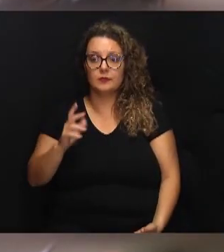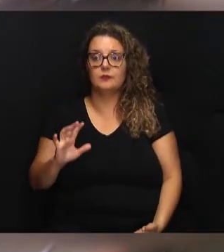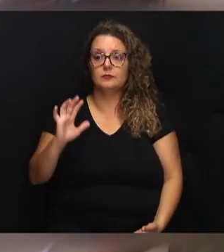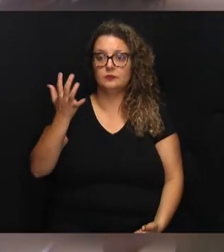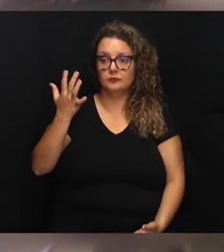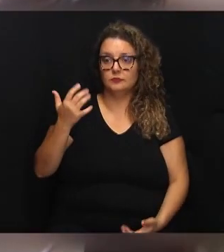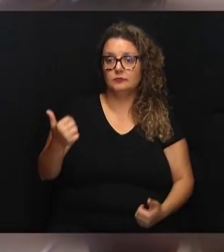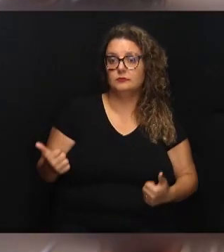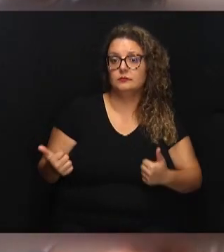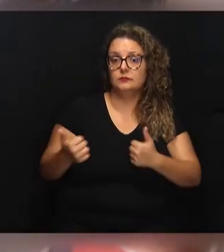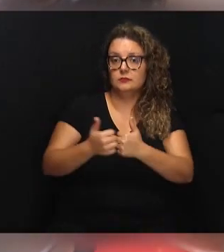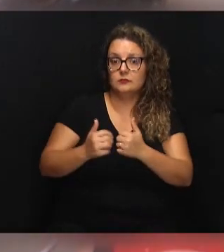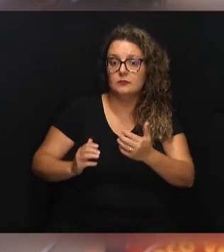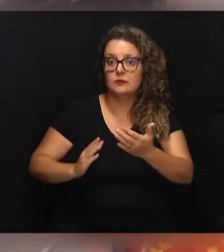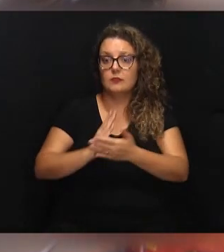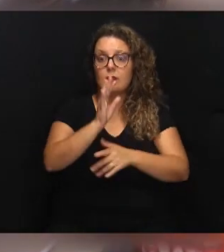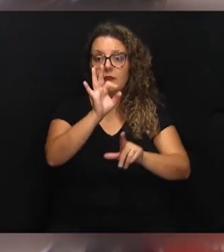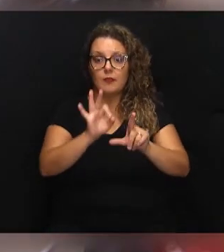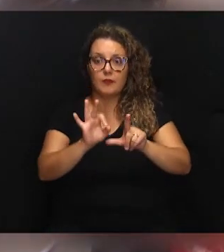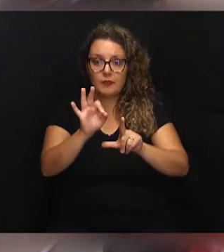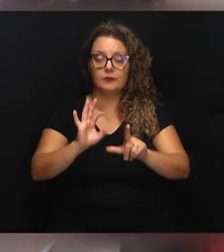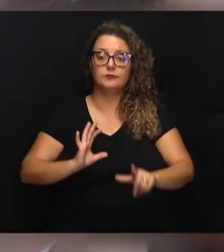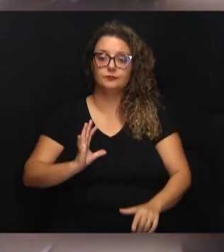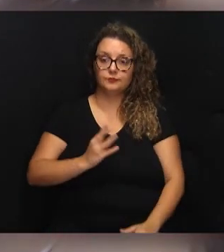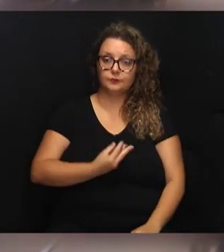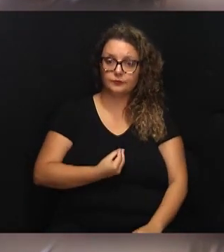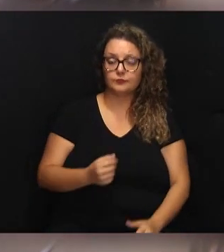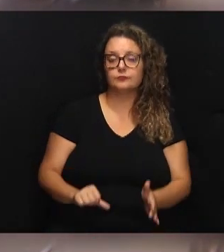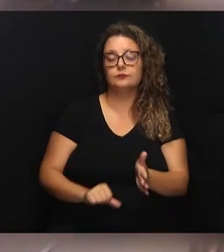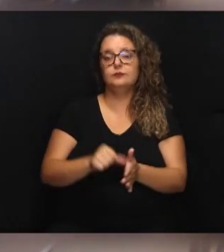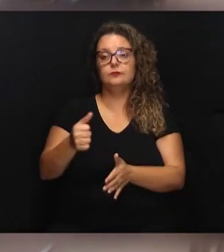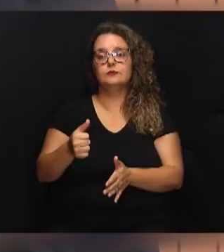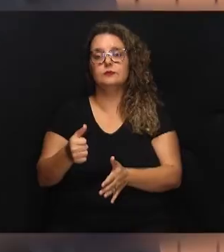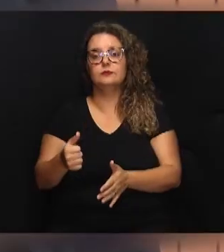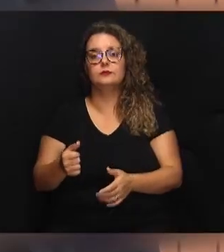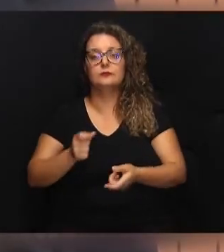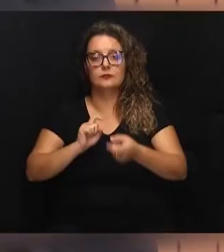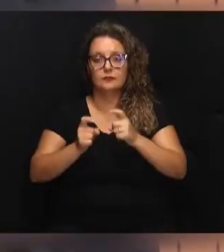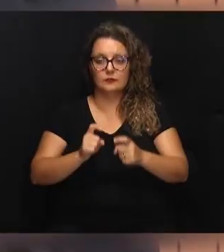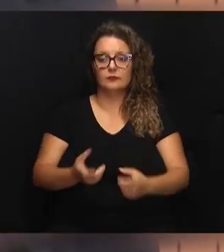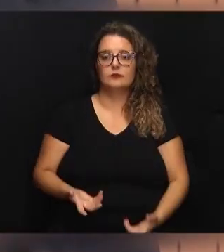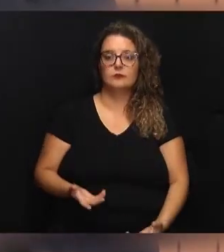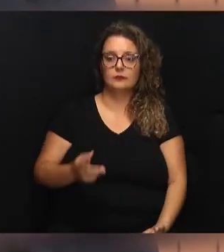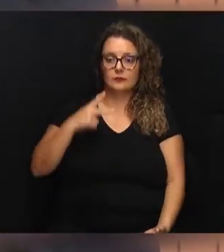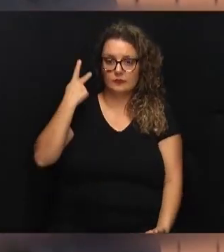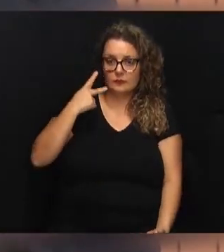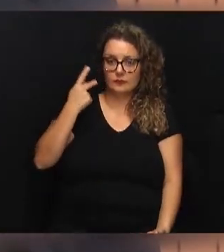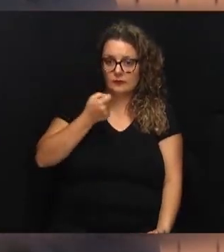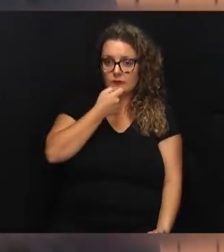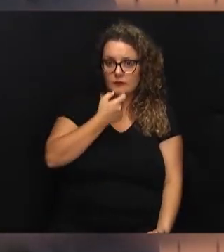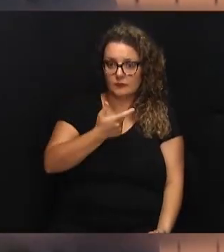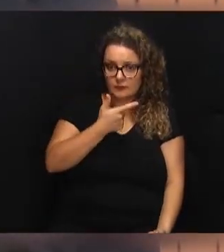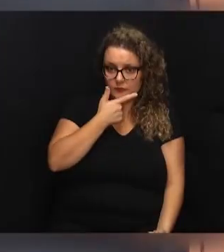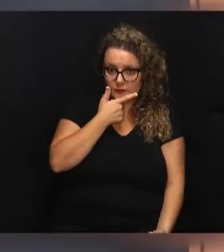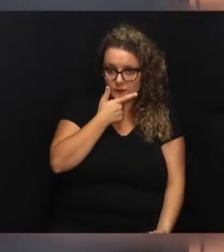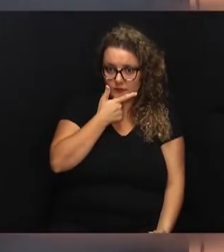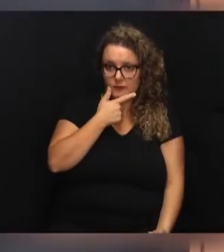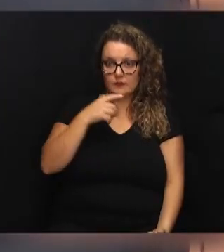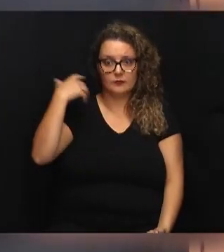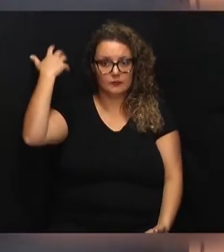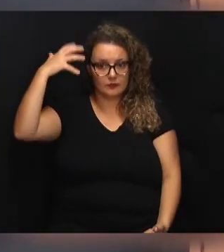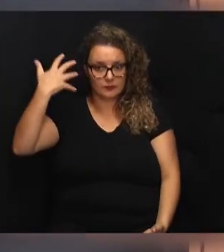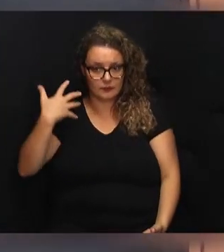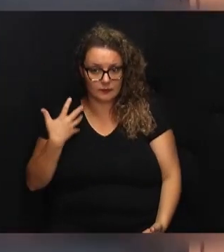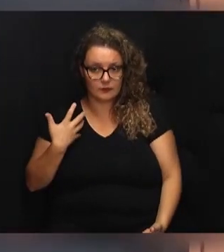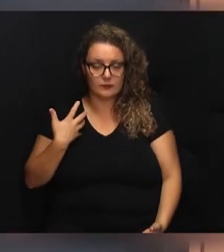da aprovação das cotas trans. Logo na primeira parte da reunião, as parlamentares Fernanda Souto e Guida